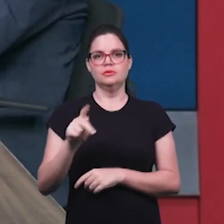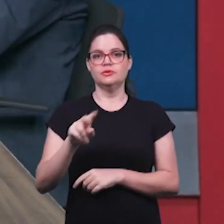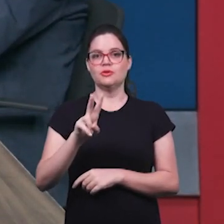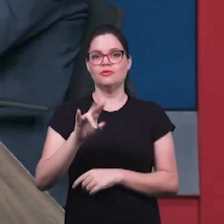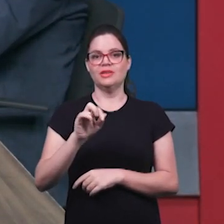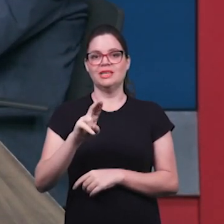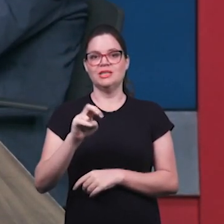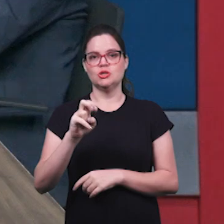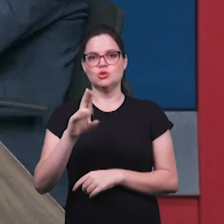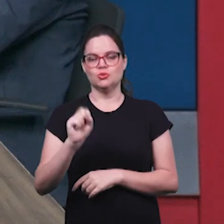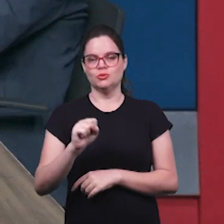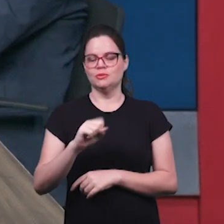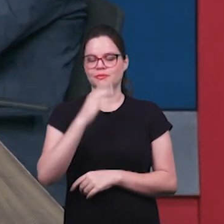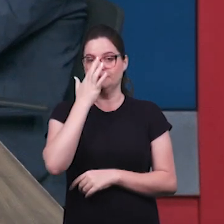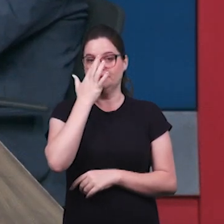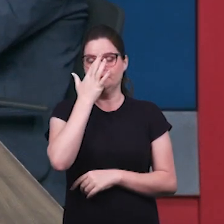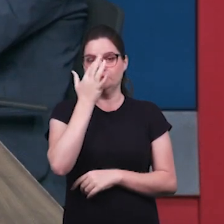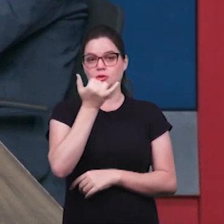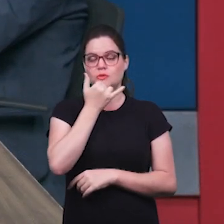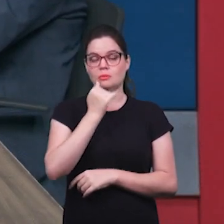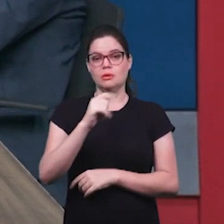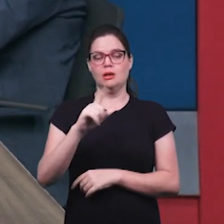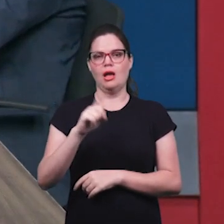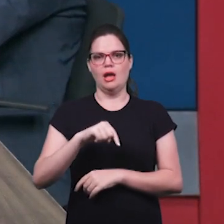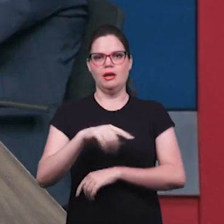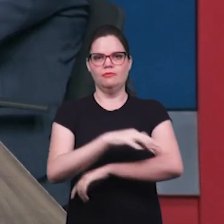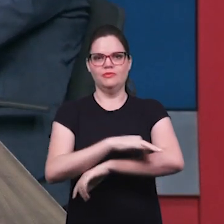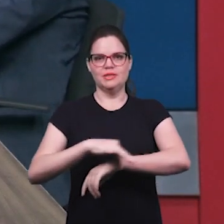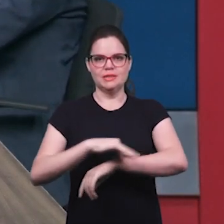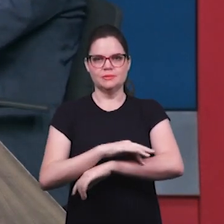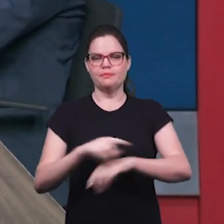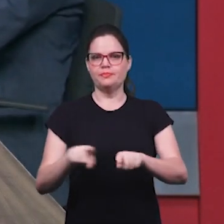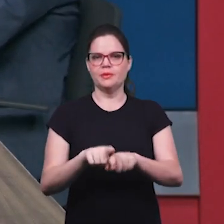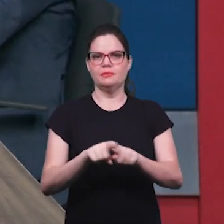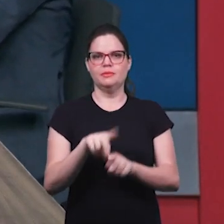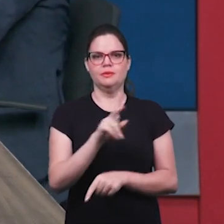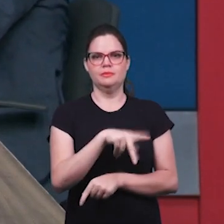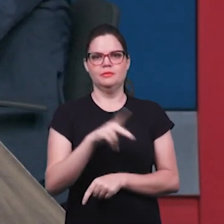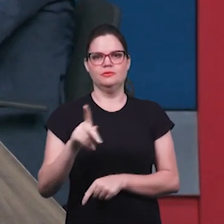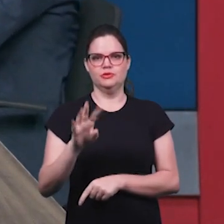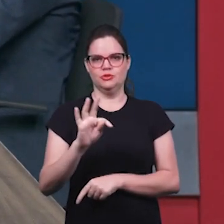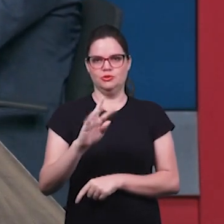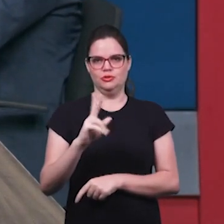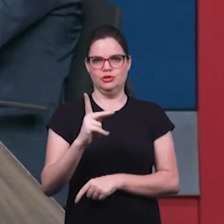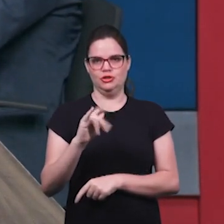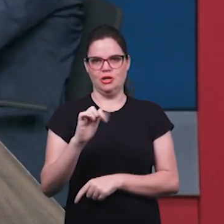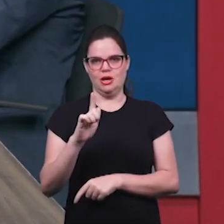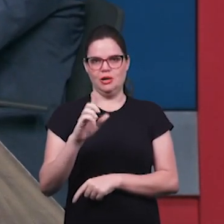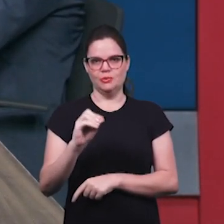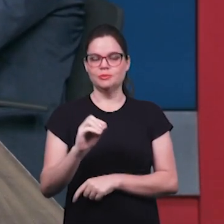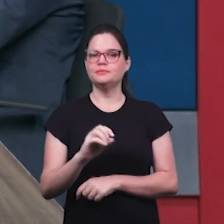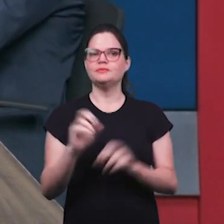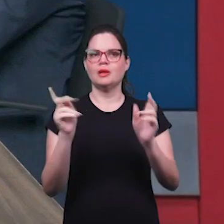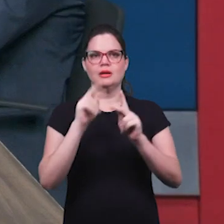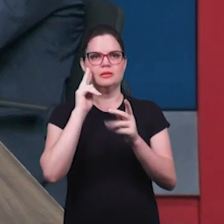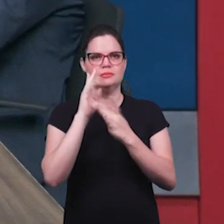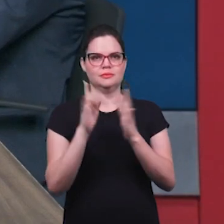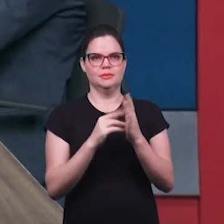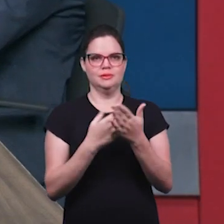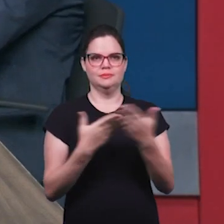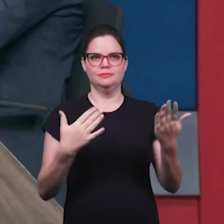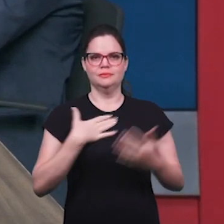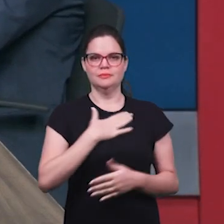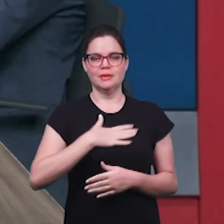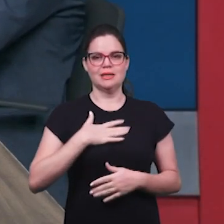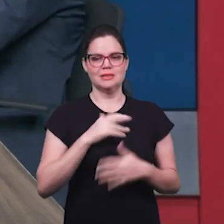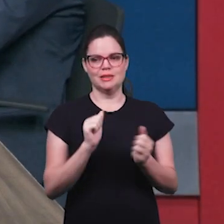e tem especializações nesta área do conhecimento. Professor Tiago Costa, paz do Senhor. Paz do Senhor a todos os irmãos que estão nos assistindo. É um